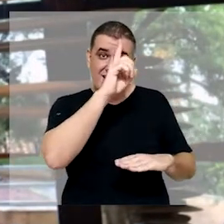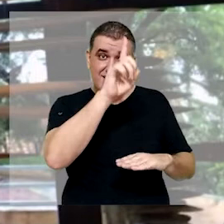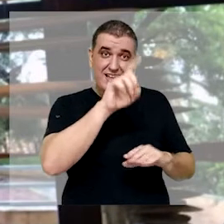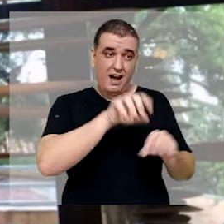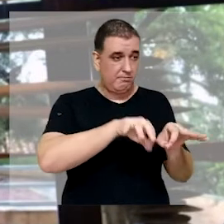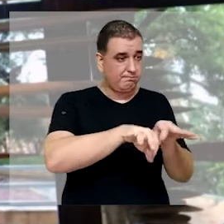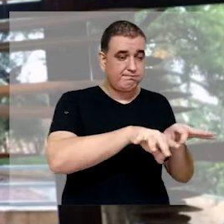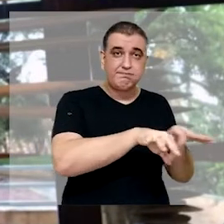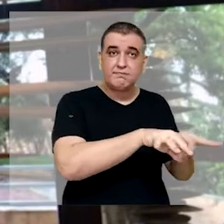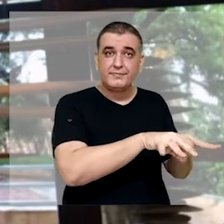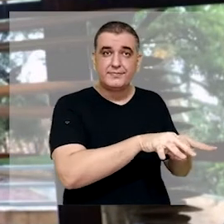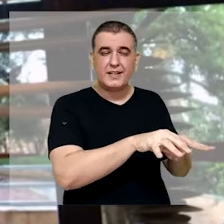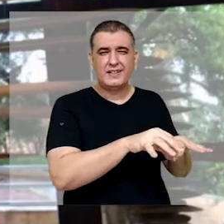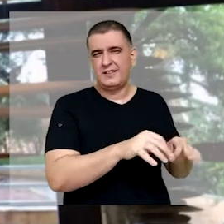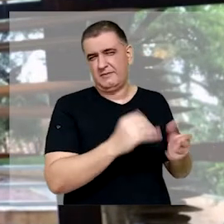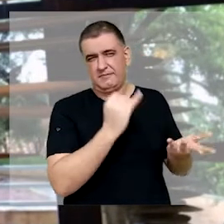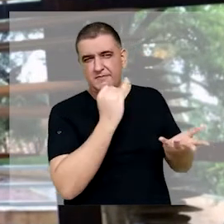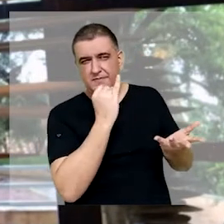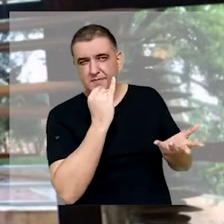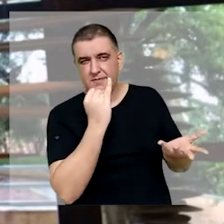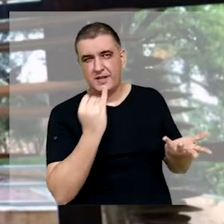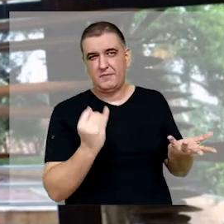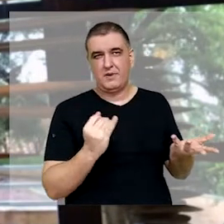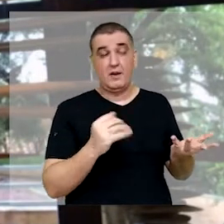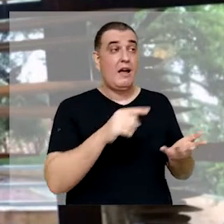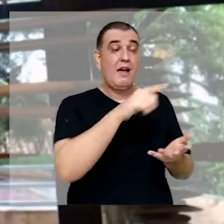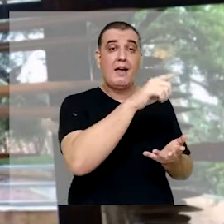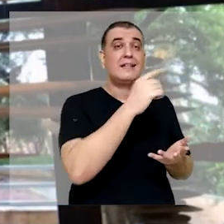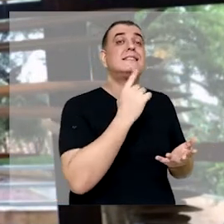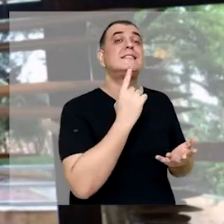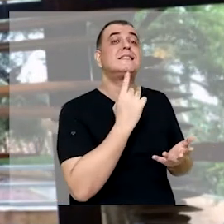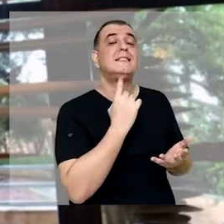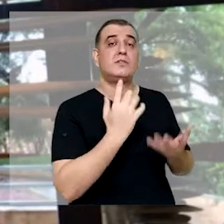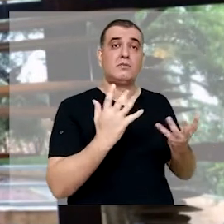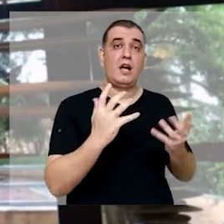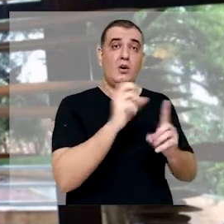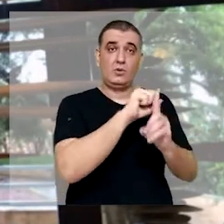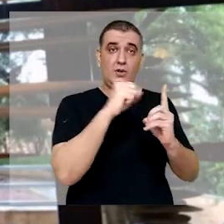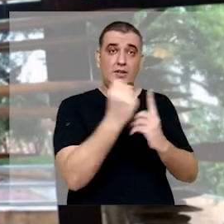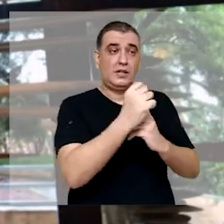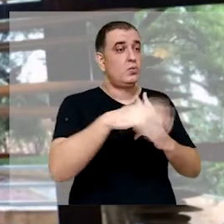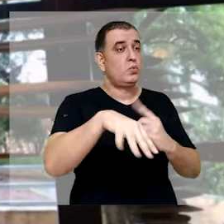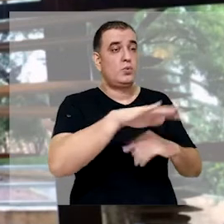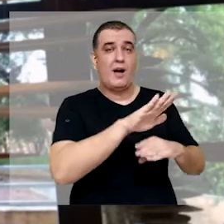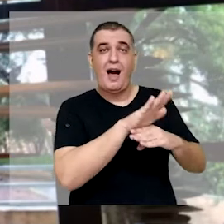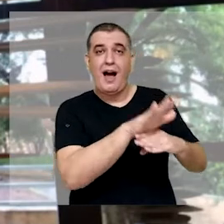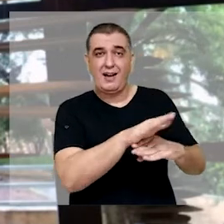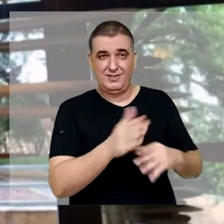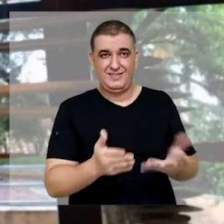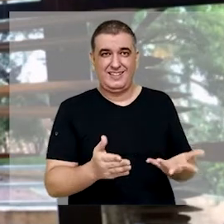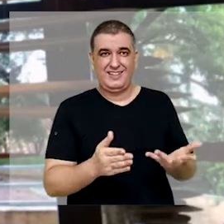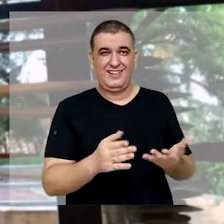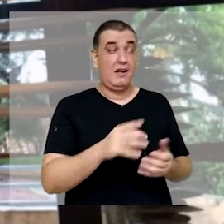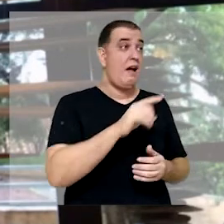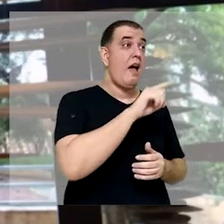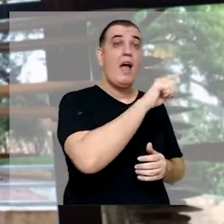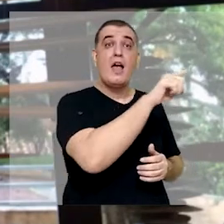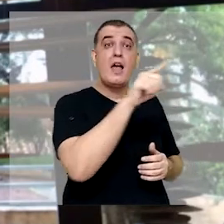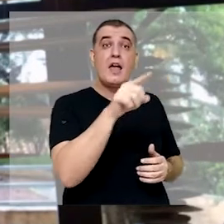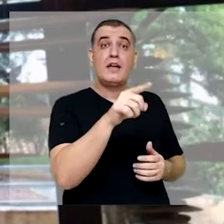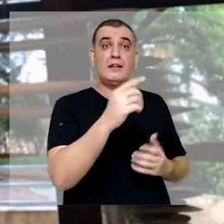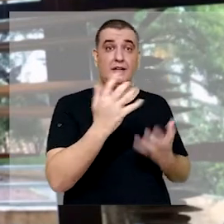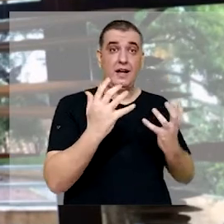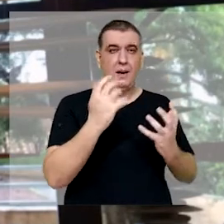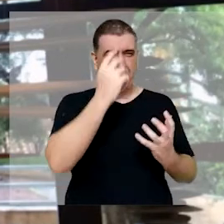de trabalho. Isso eu achei fantástico, porque eles tinham um cunho social. A produção que eles faziam na escola,